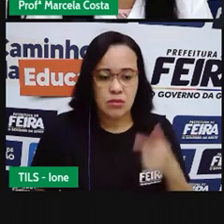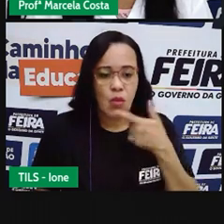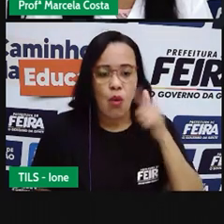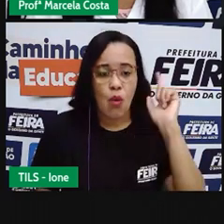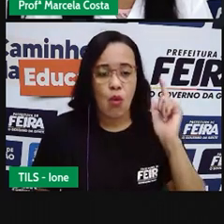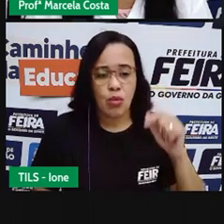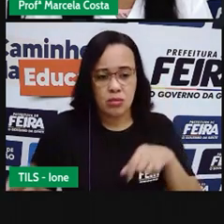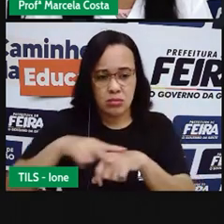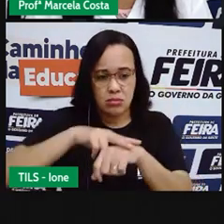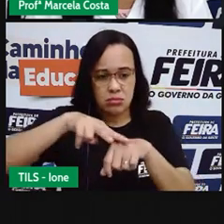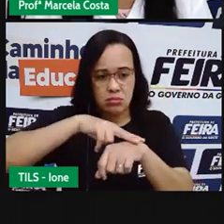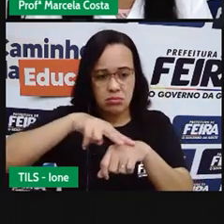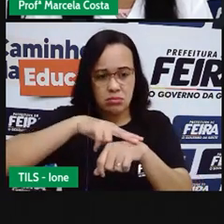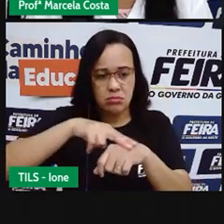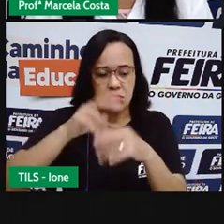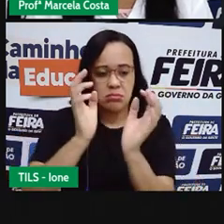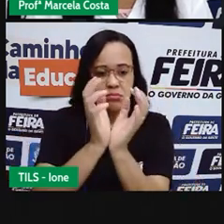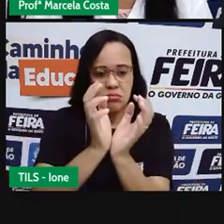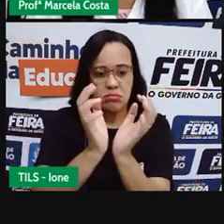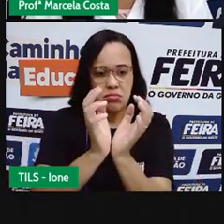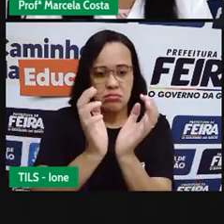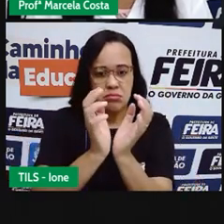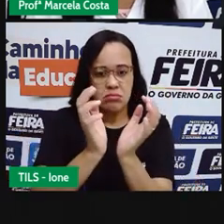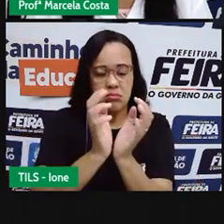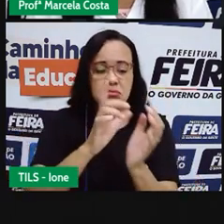planta verde?